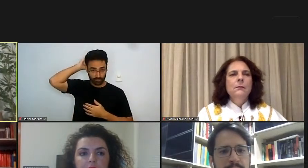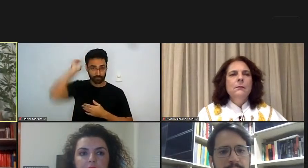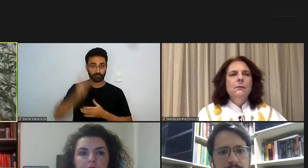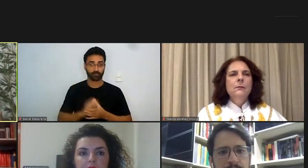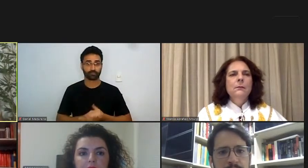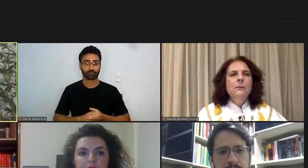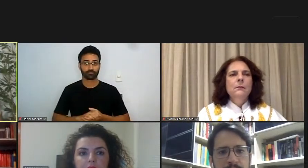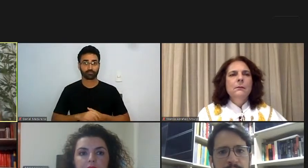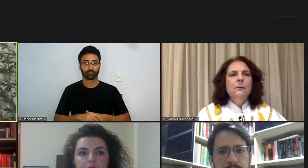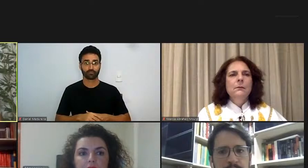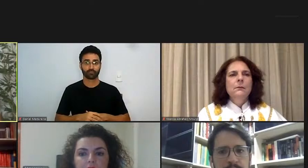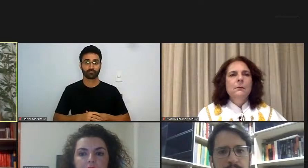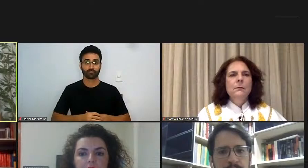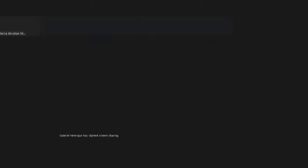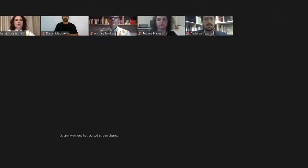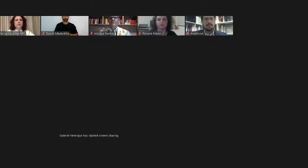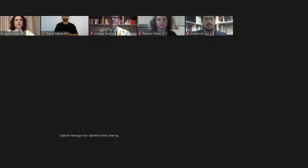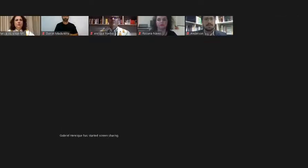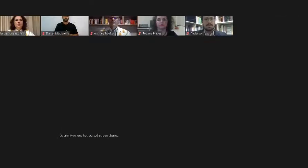Chomsky.